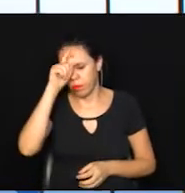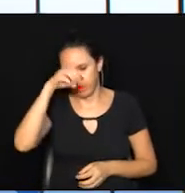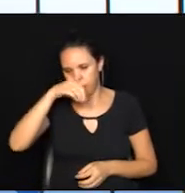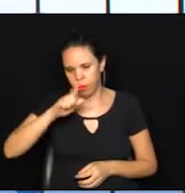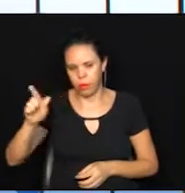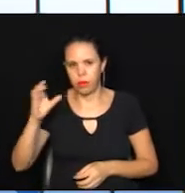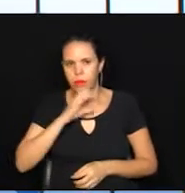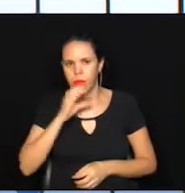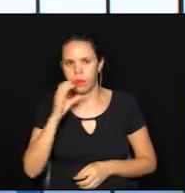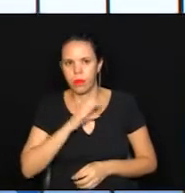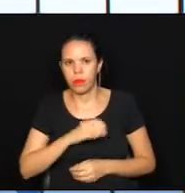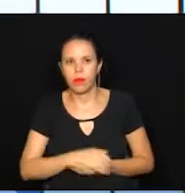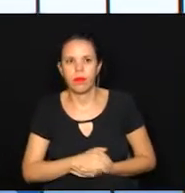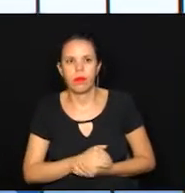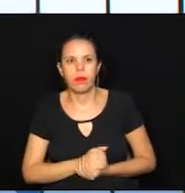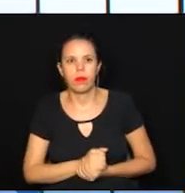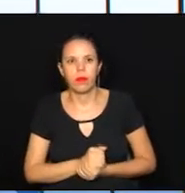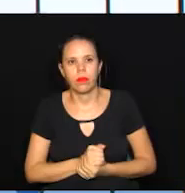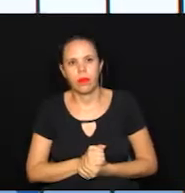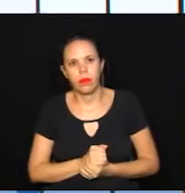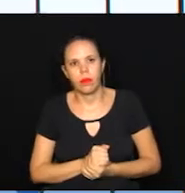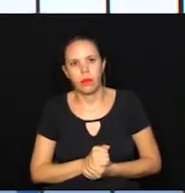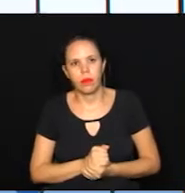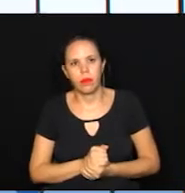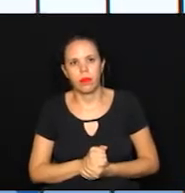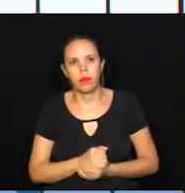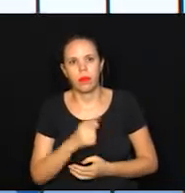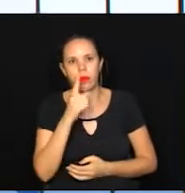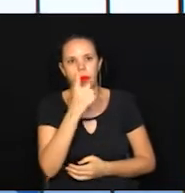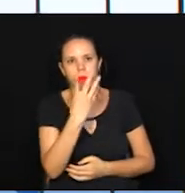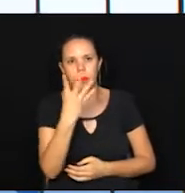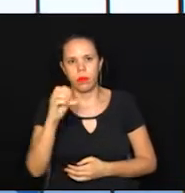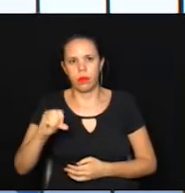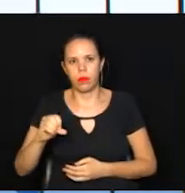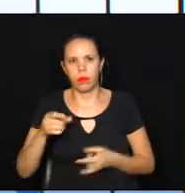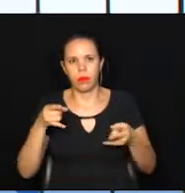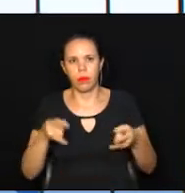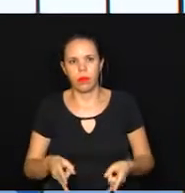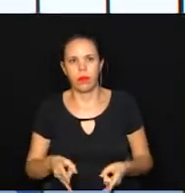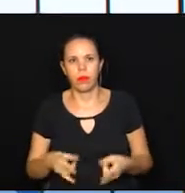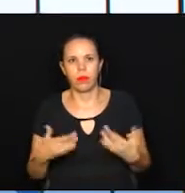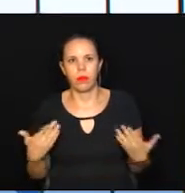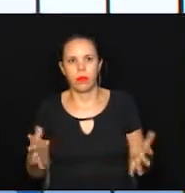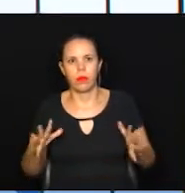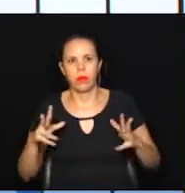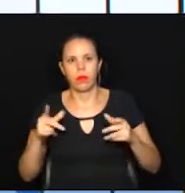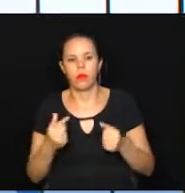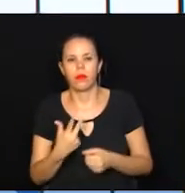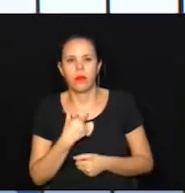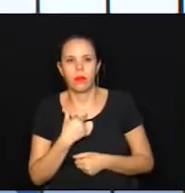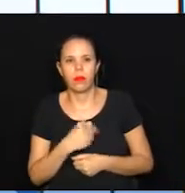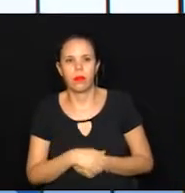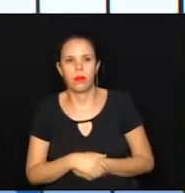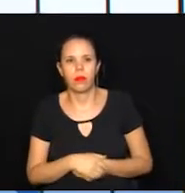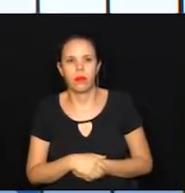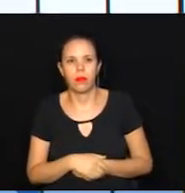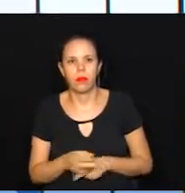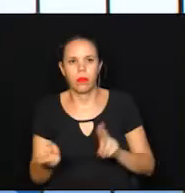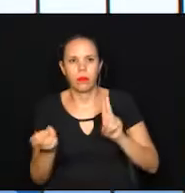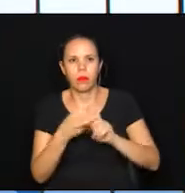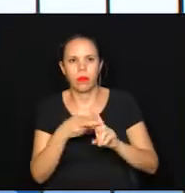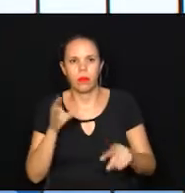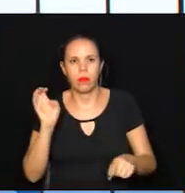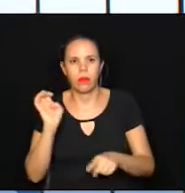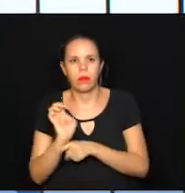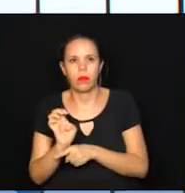de urgência e emergência, dispunha de 149 leitos, dos quais todos ocupados. O SUS estadual,